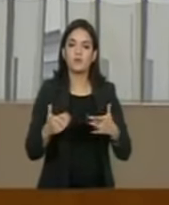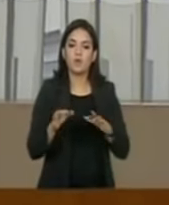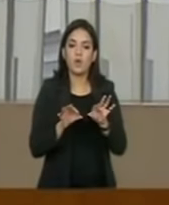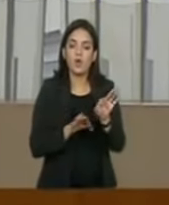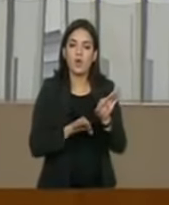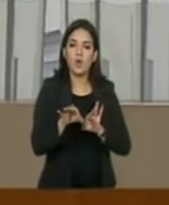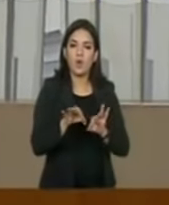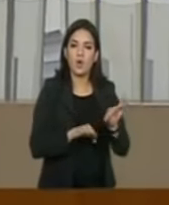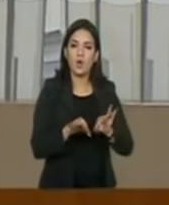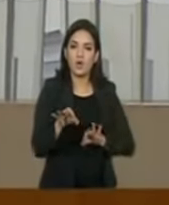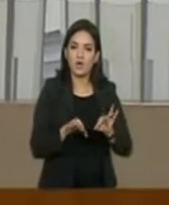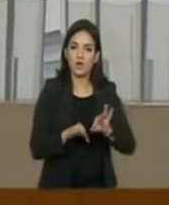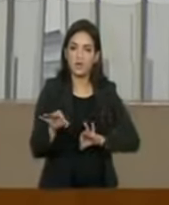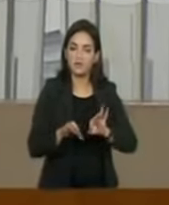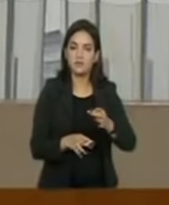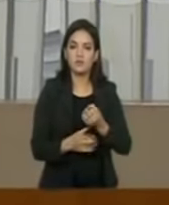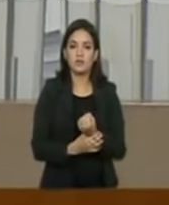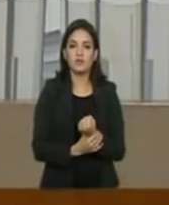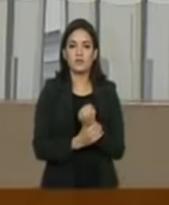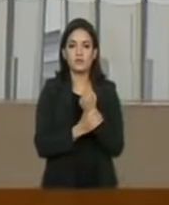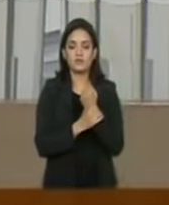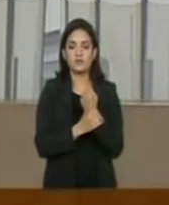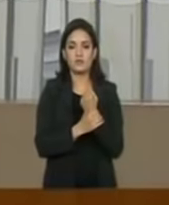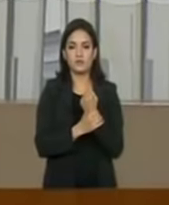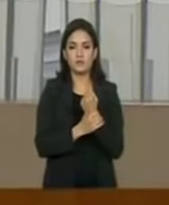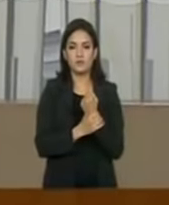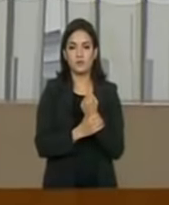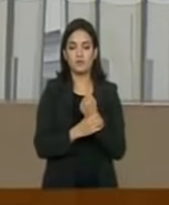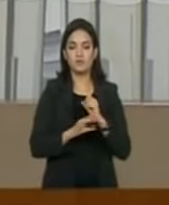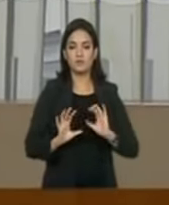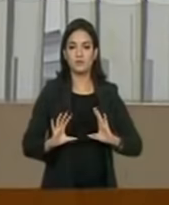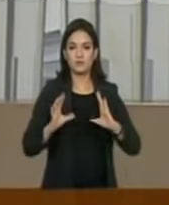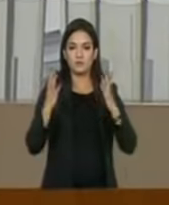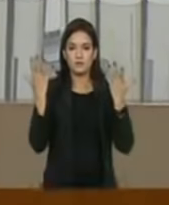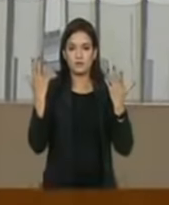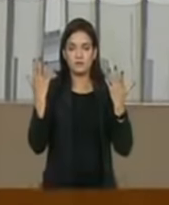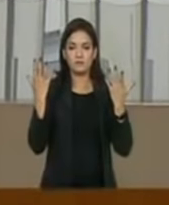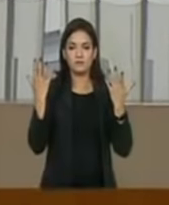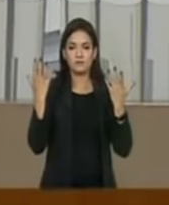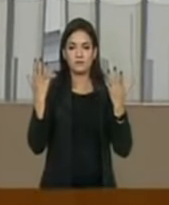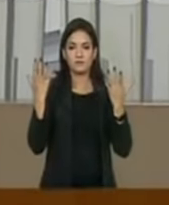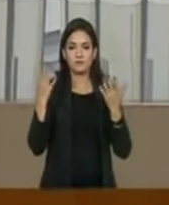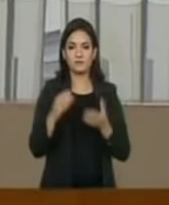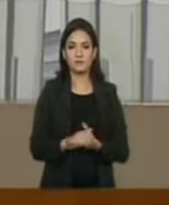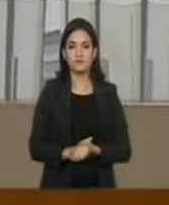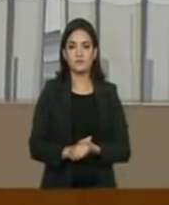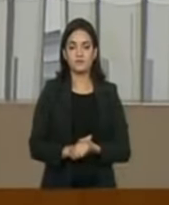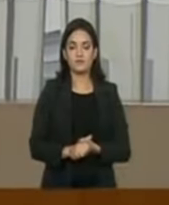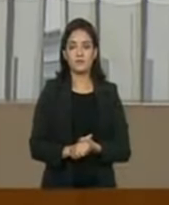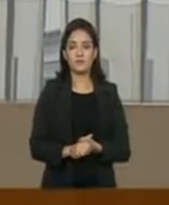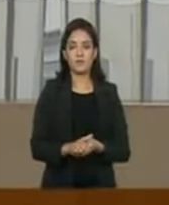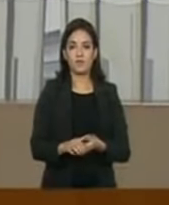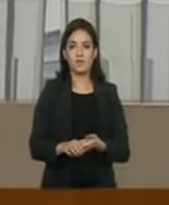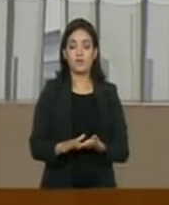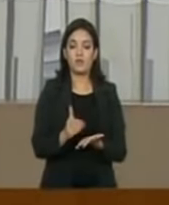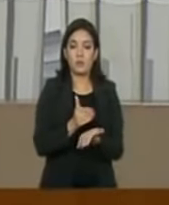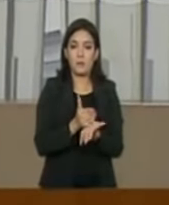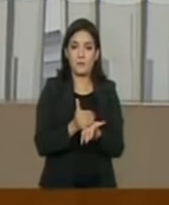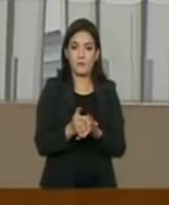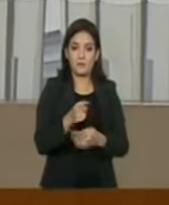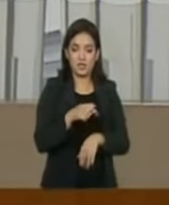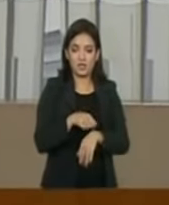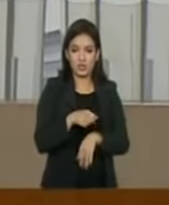da segurança do evento a partir de zero horas do dia 13